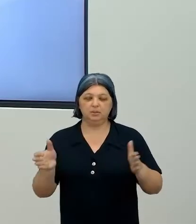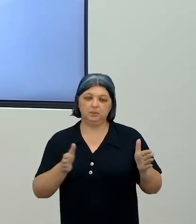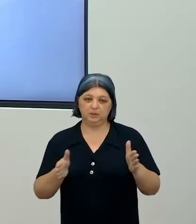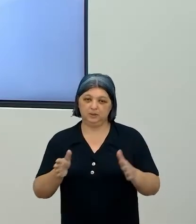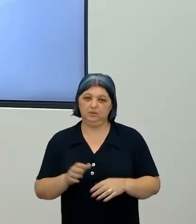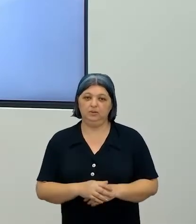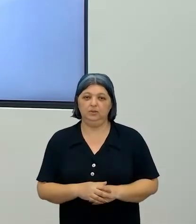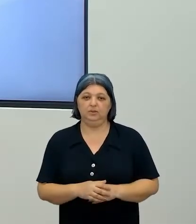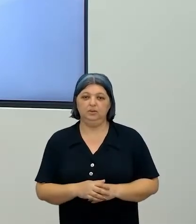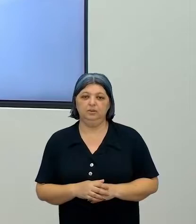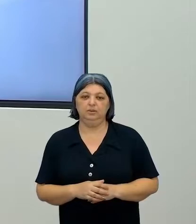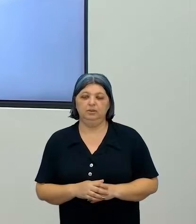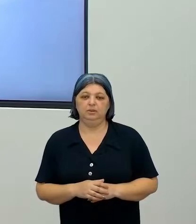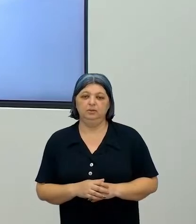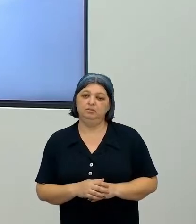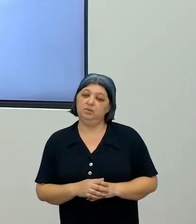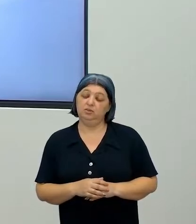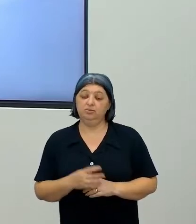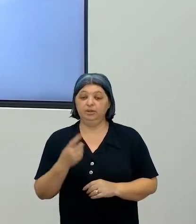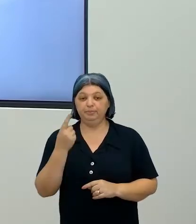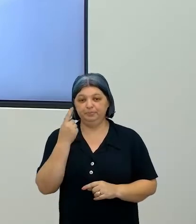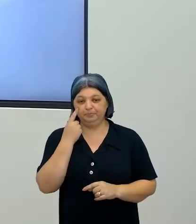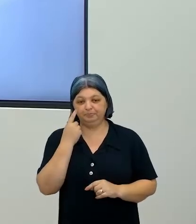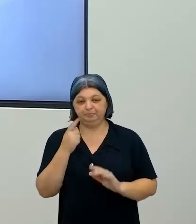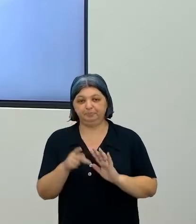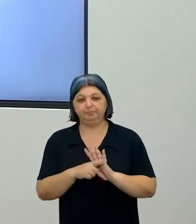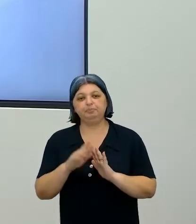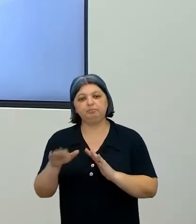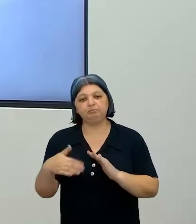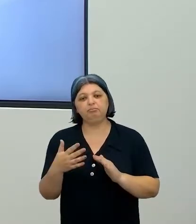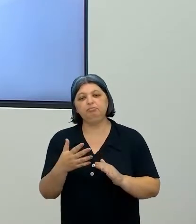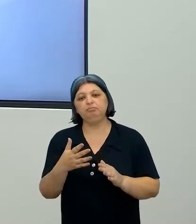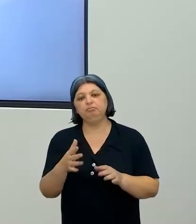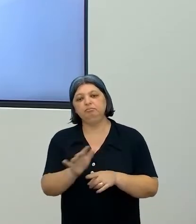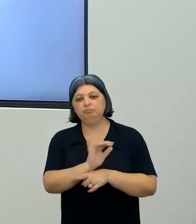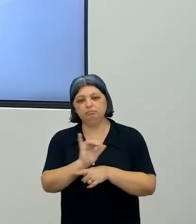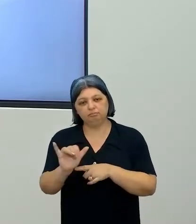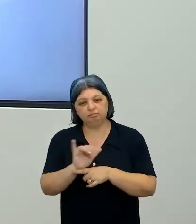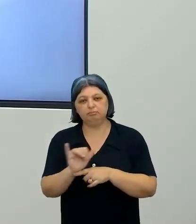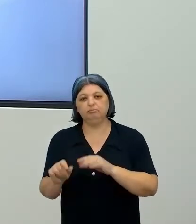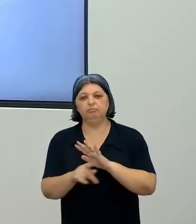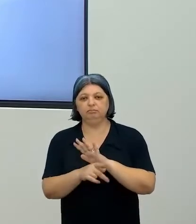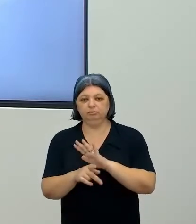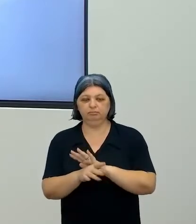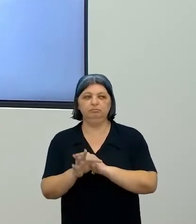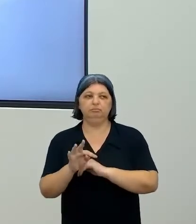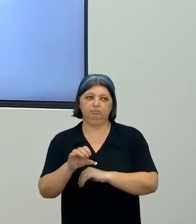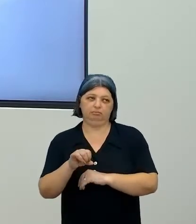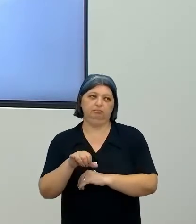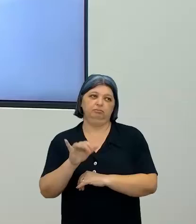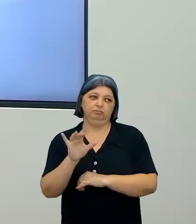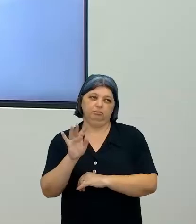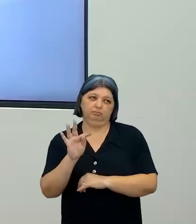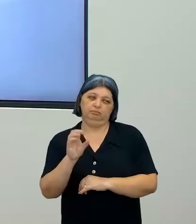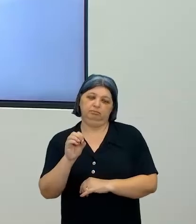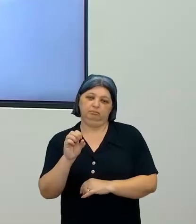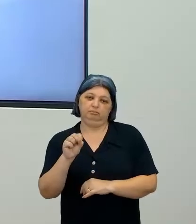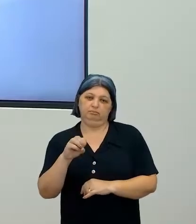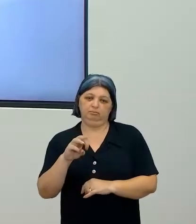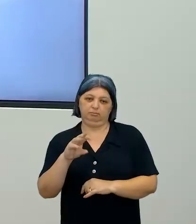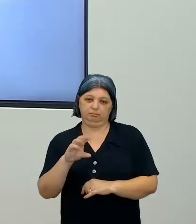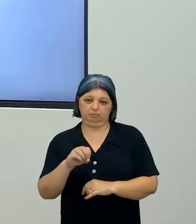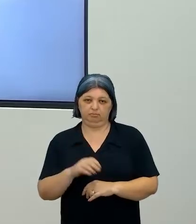justamente cedeu lugar a outras formas, como, por exemplo, o toyotismo, né, que eu também já comentei na aula